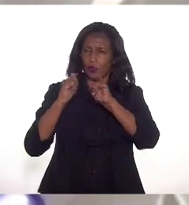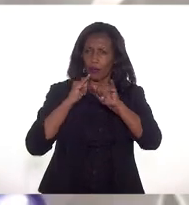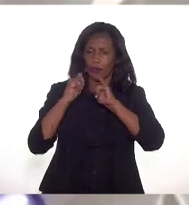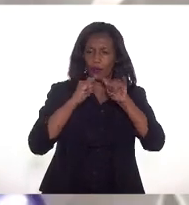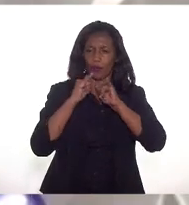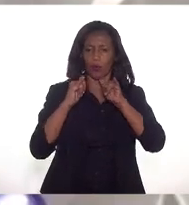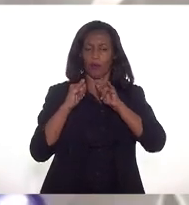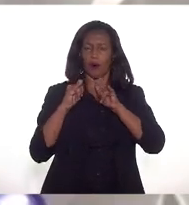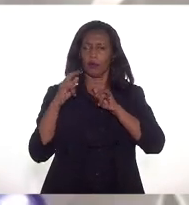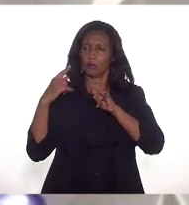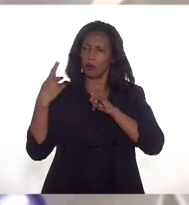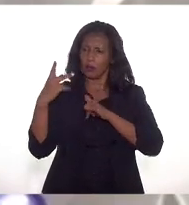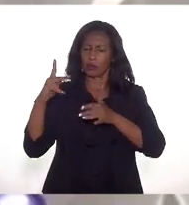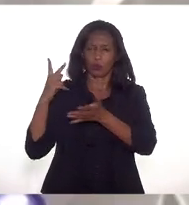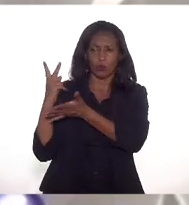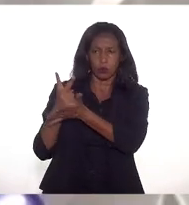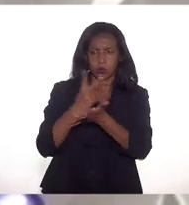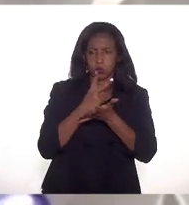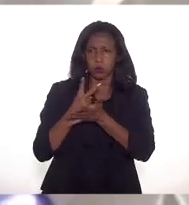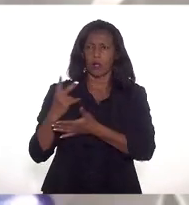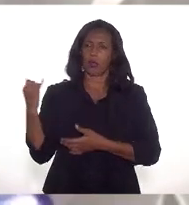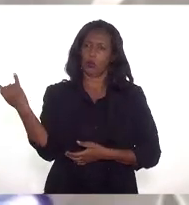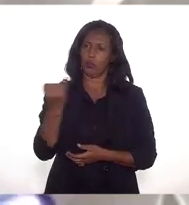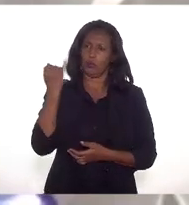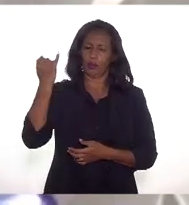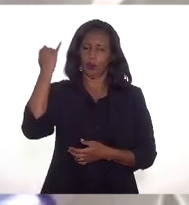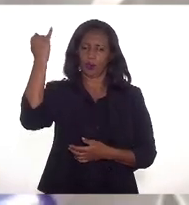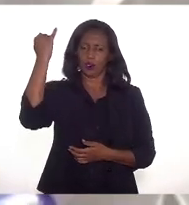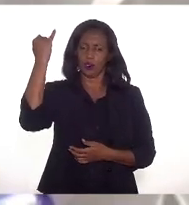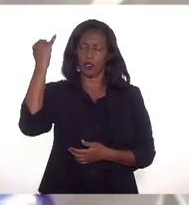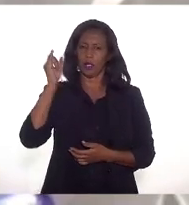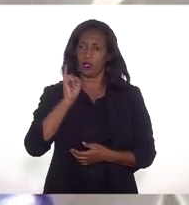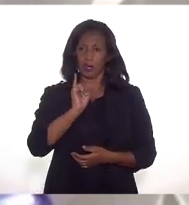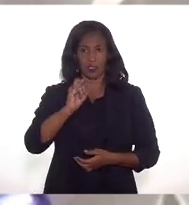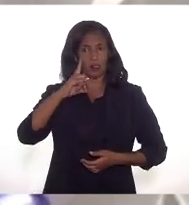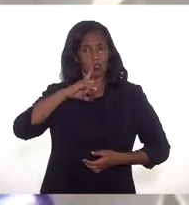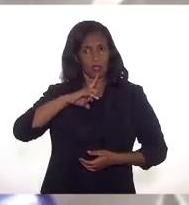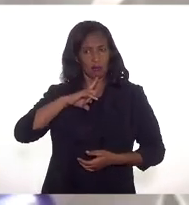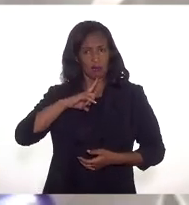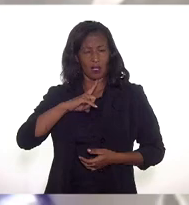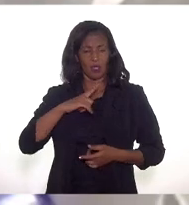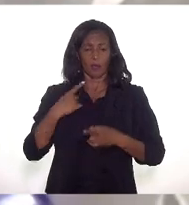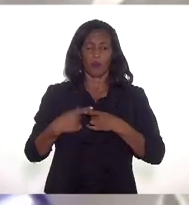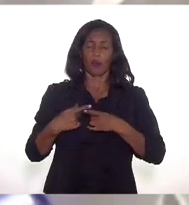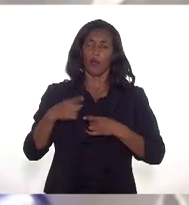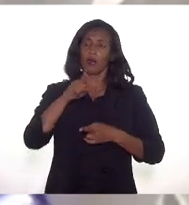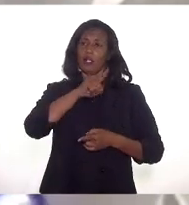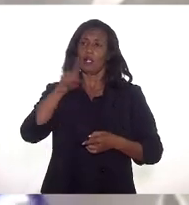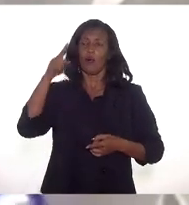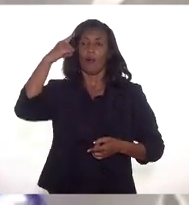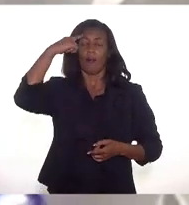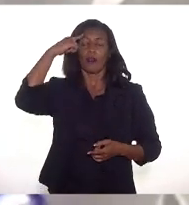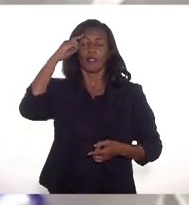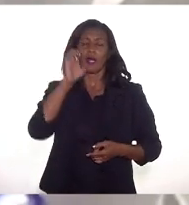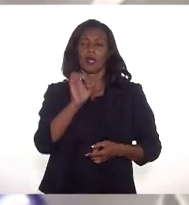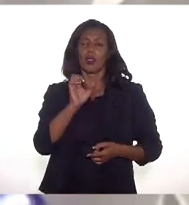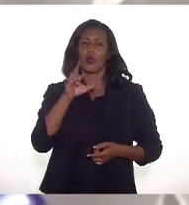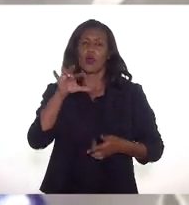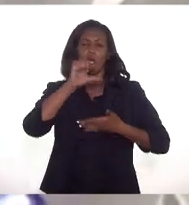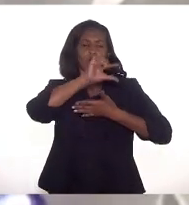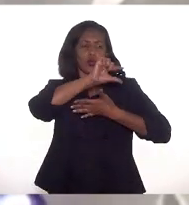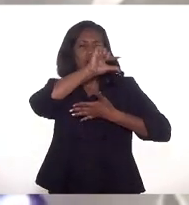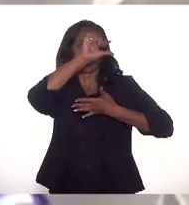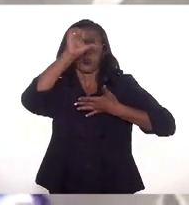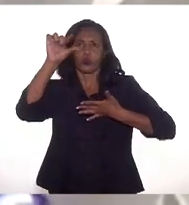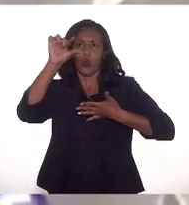né, da sua pertinência e da sua importância, se existe isso, por que não pensar num eixo